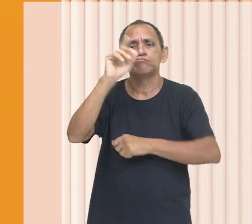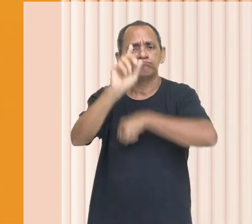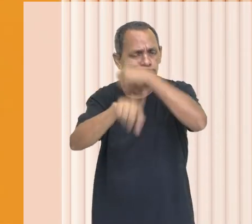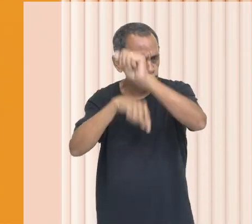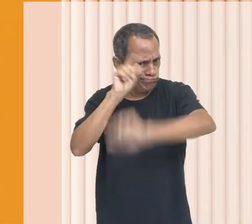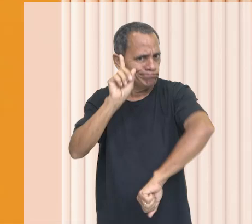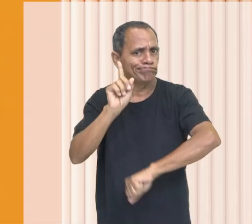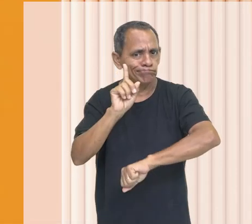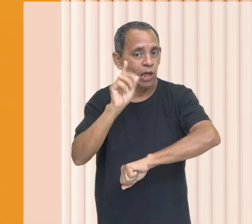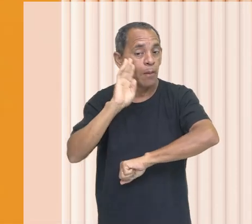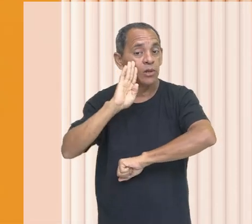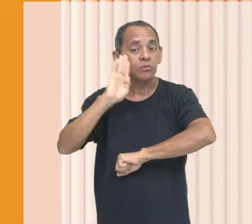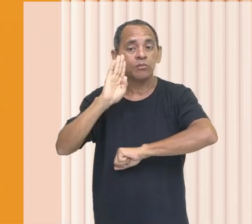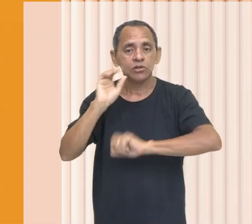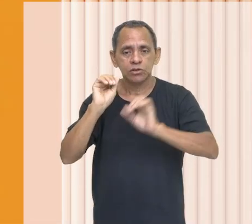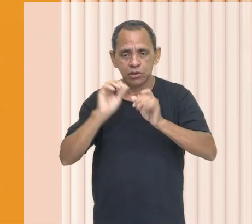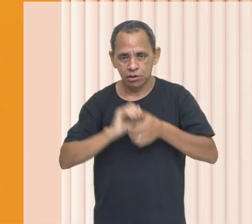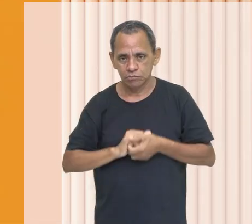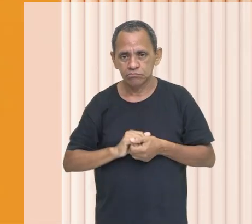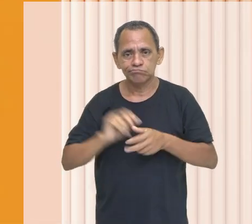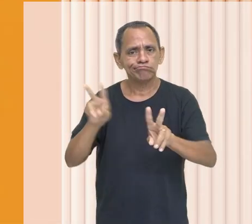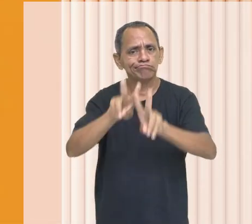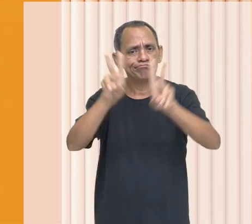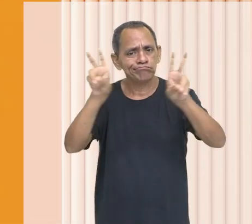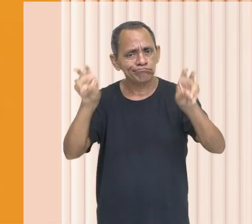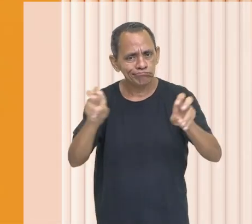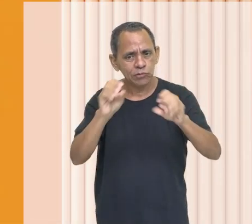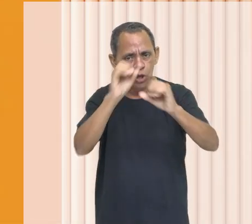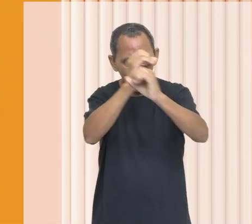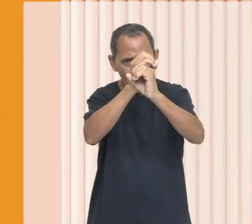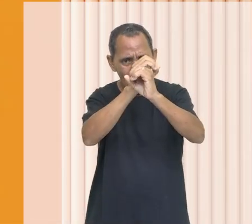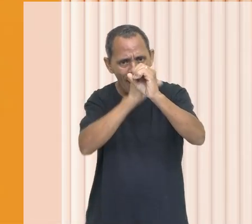né, principalmente nas questões